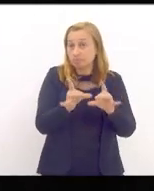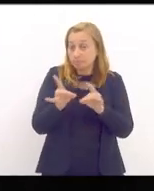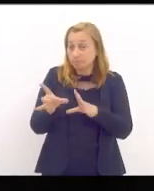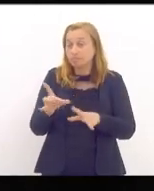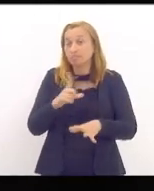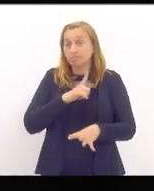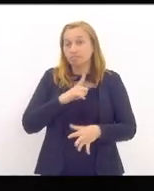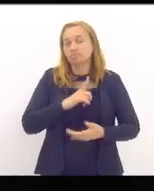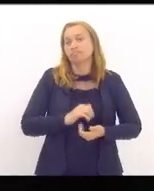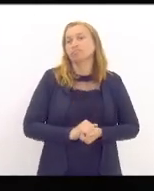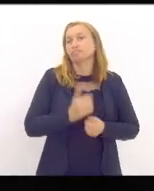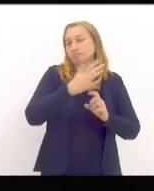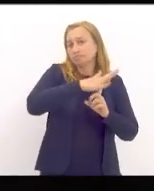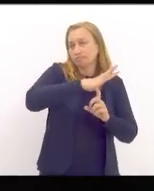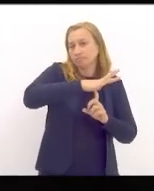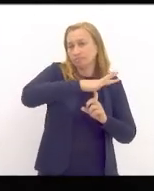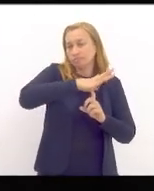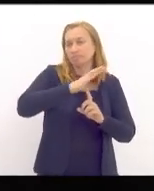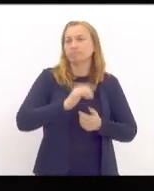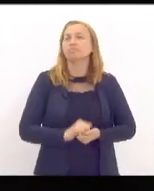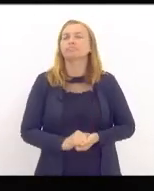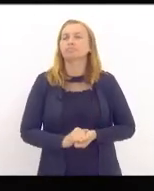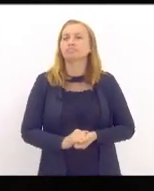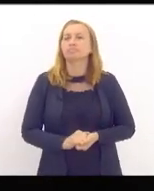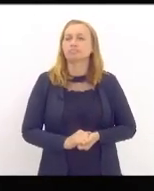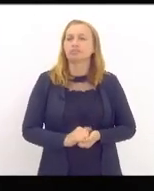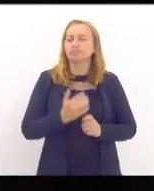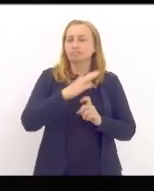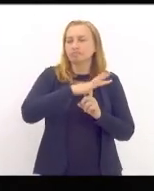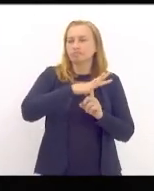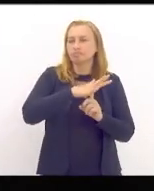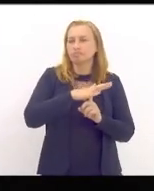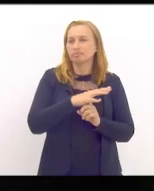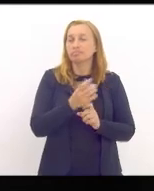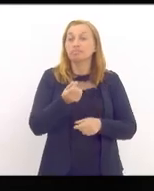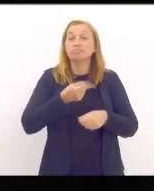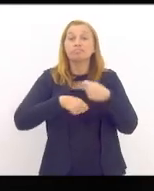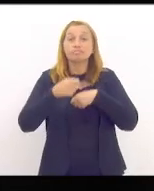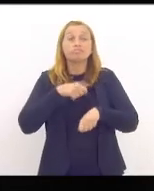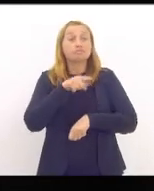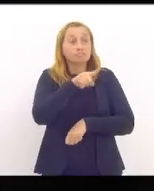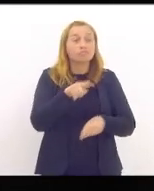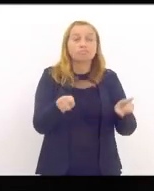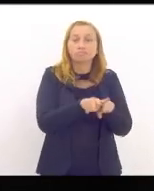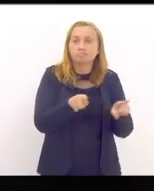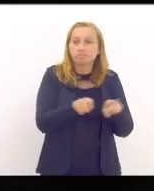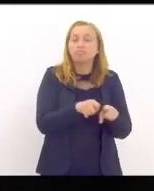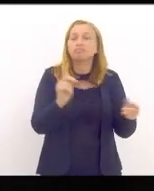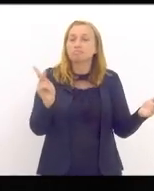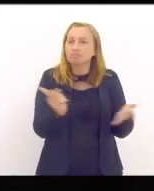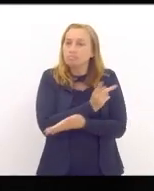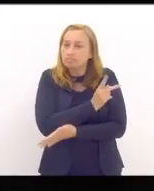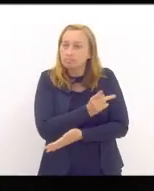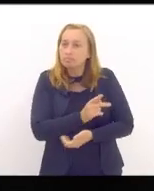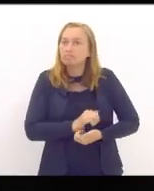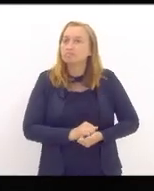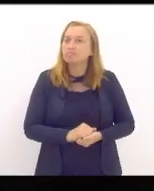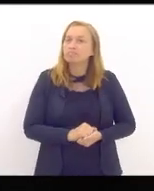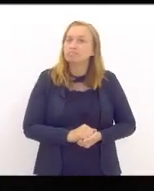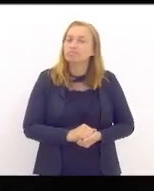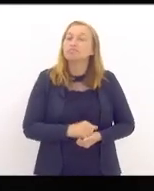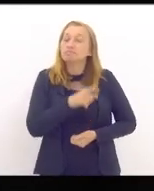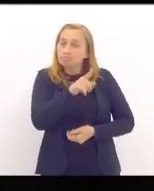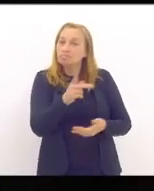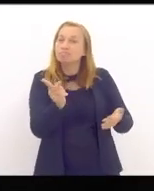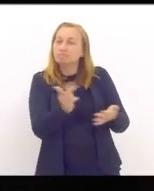a eferves seis Econômica lá também está acontecendo lá